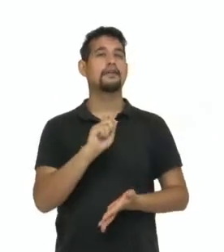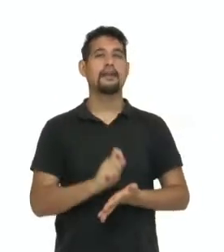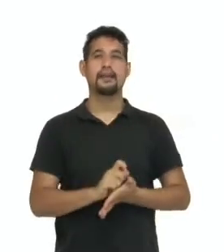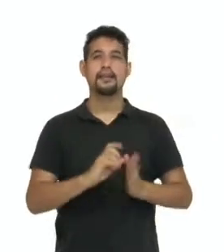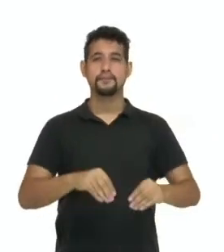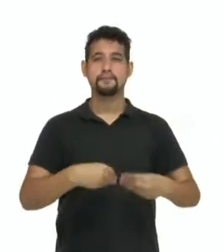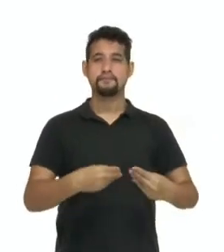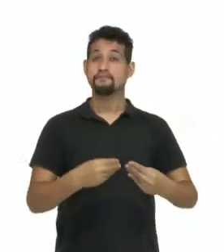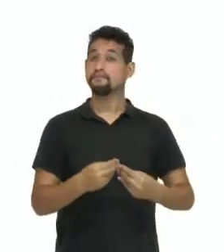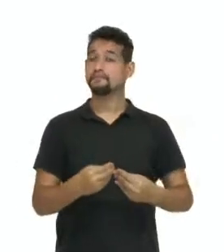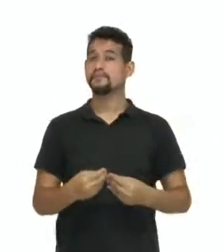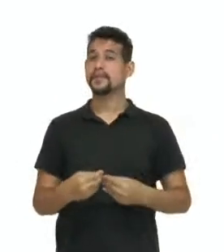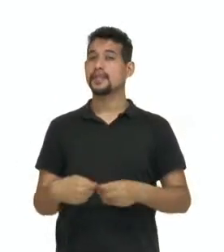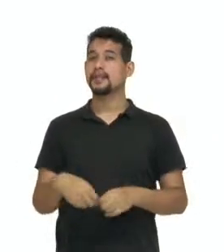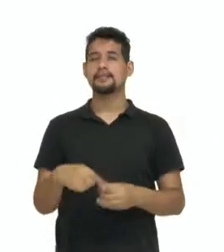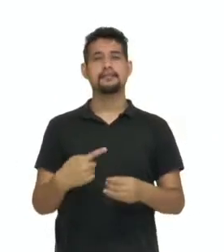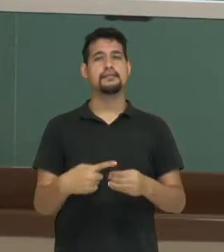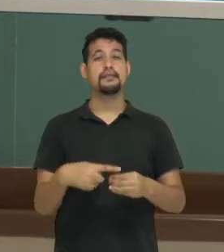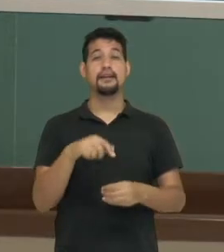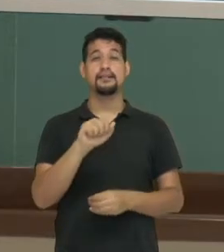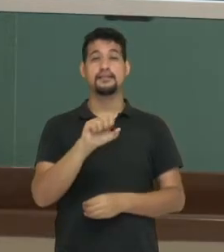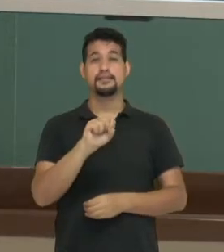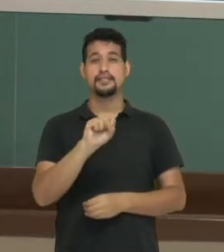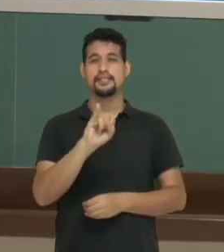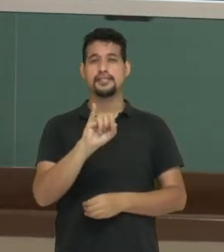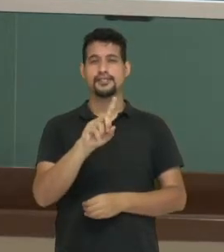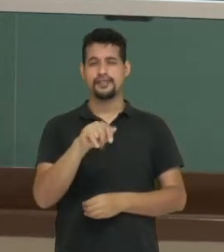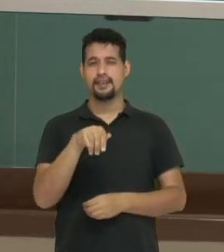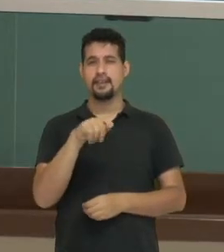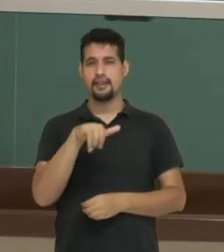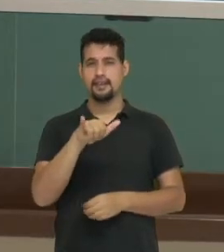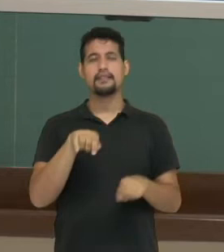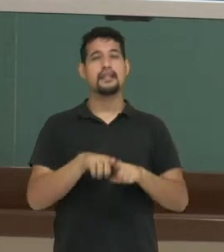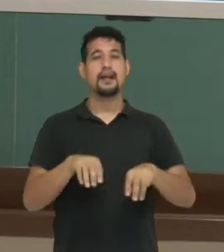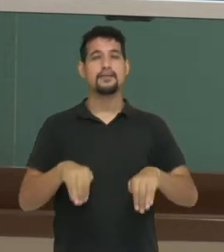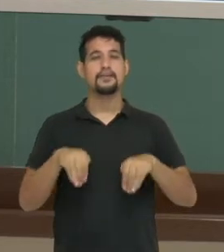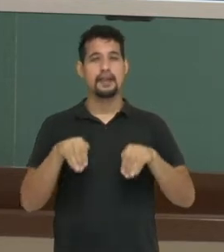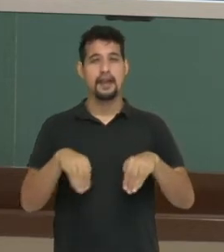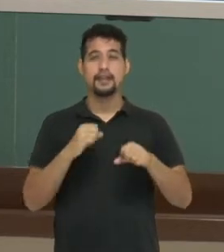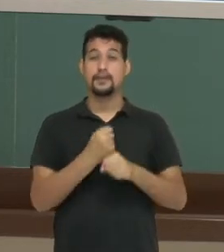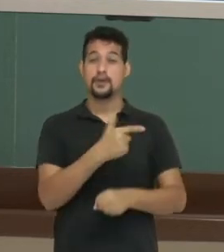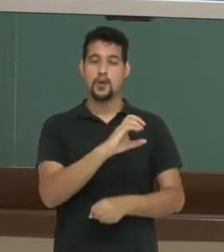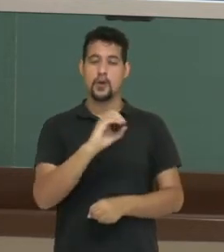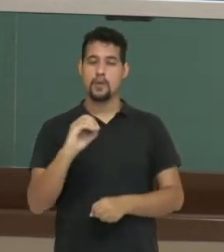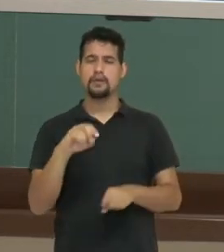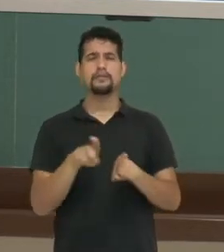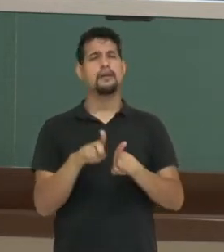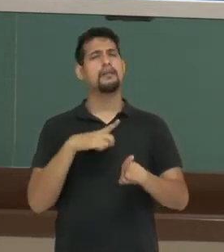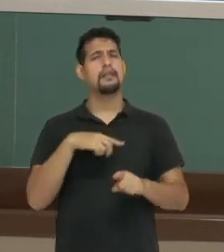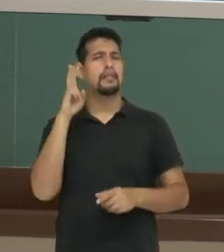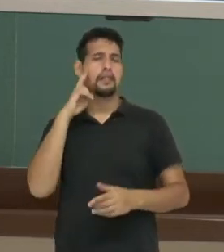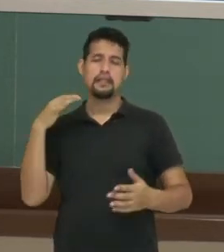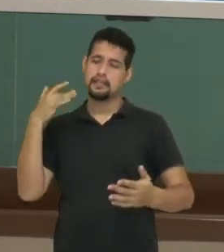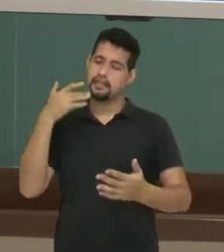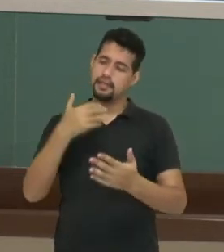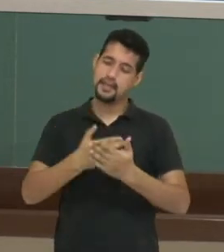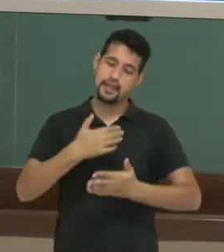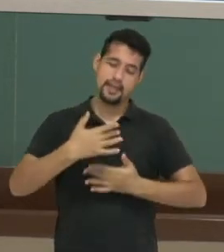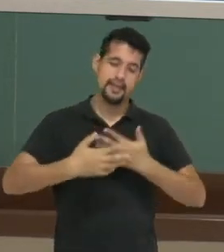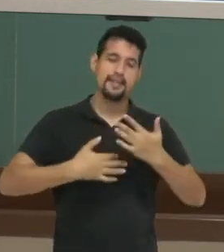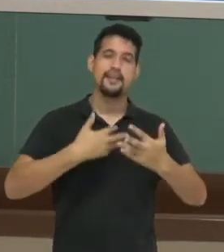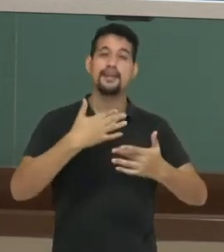em Sydney, no ano de 2000. Então, aqui um relato histórico, né, cronológico, os